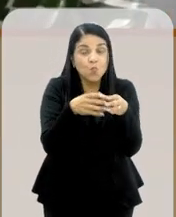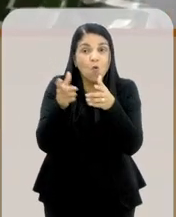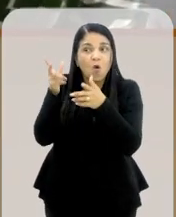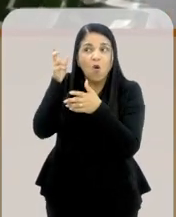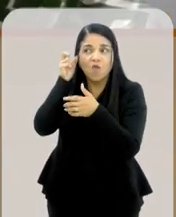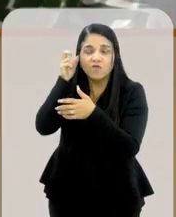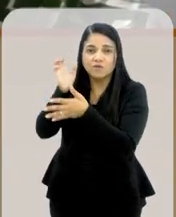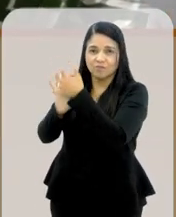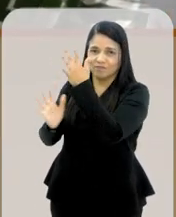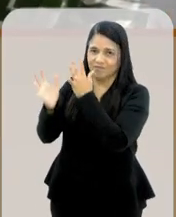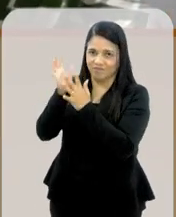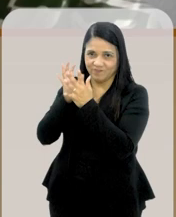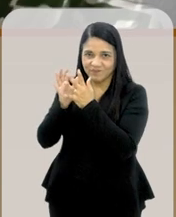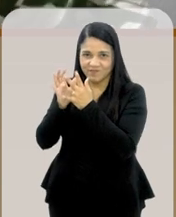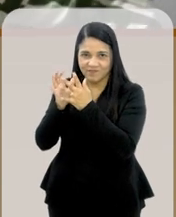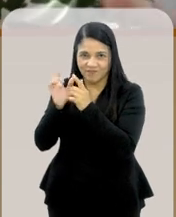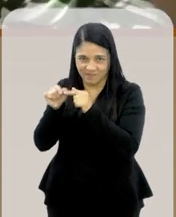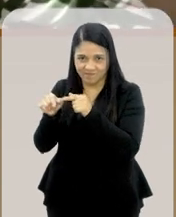sejam ouvidos.